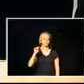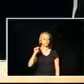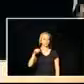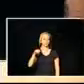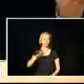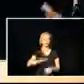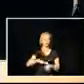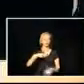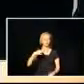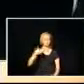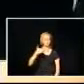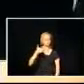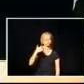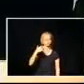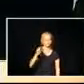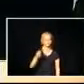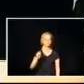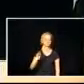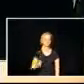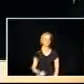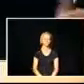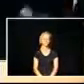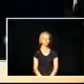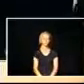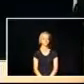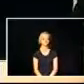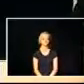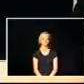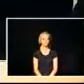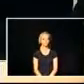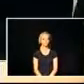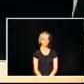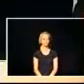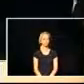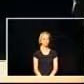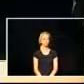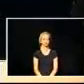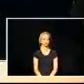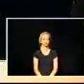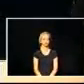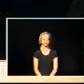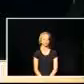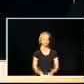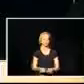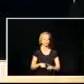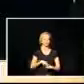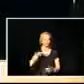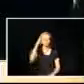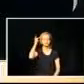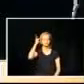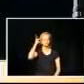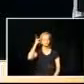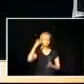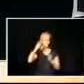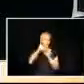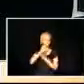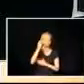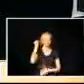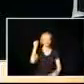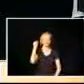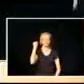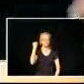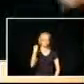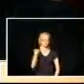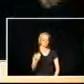sabe disso, a Vânia. Inclusive, tive um compromisso em São Paulo, encontrei com o Dr. Jean em São Paulo, no Tribunal de Justiça de São